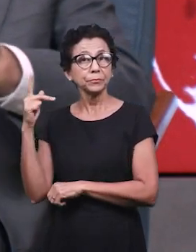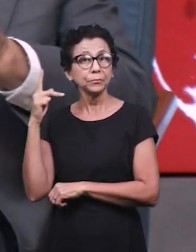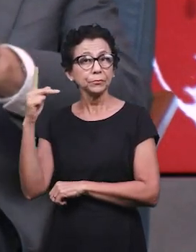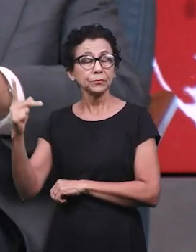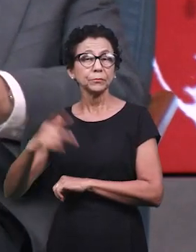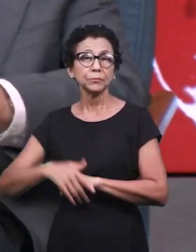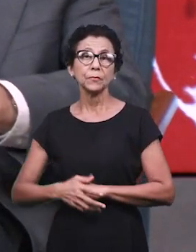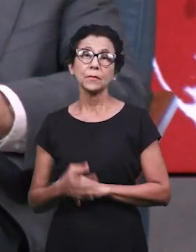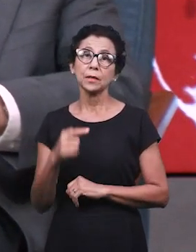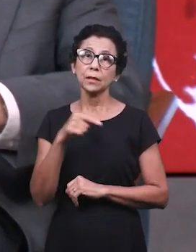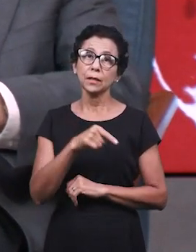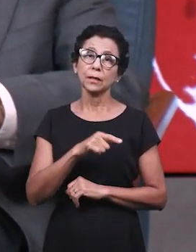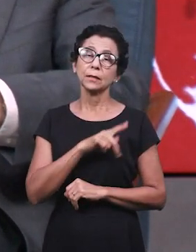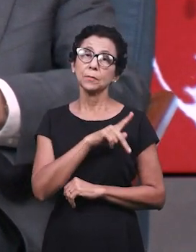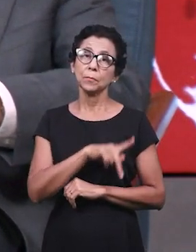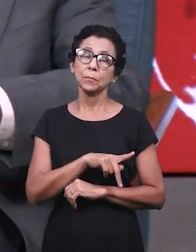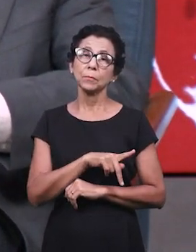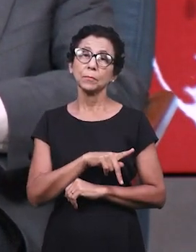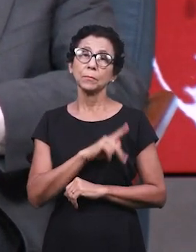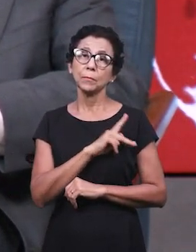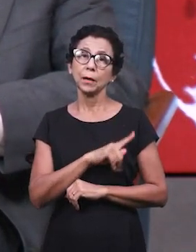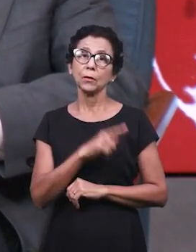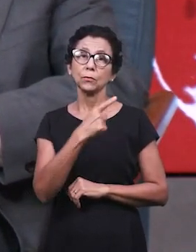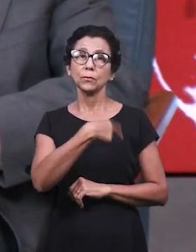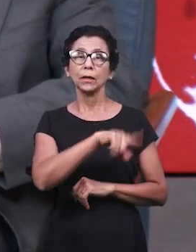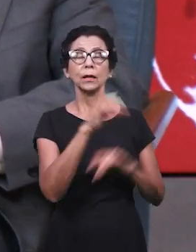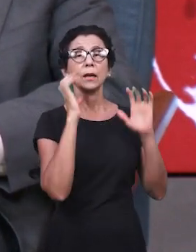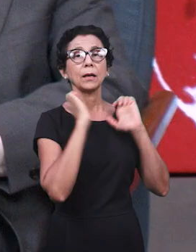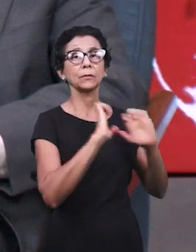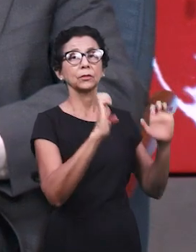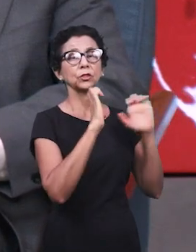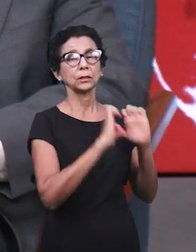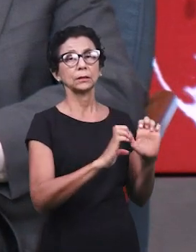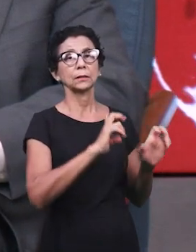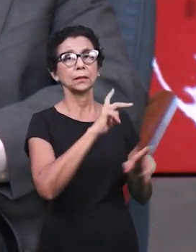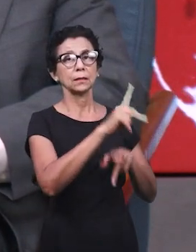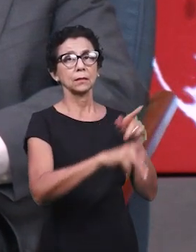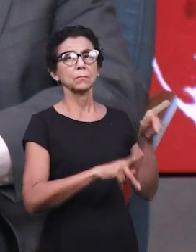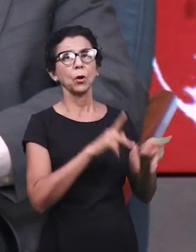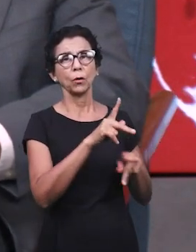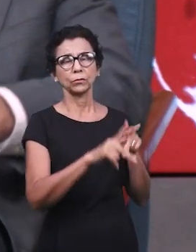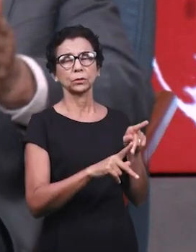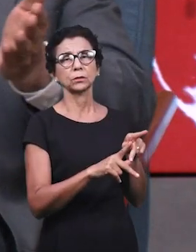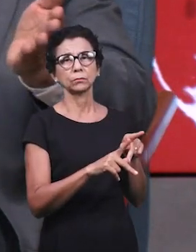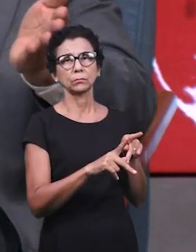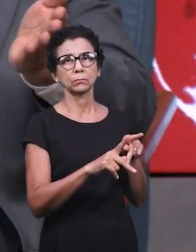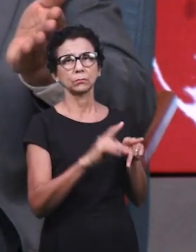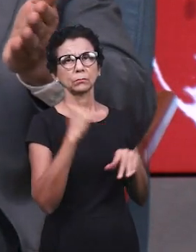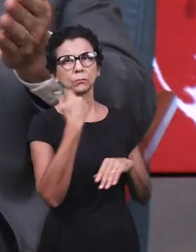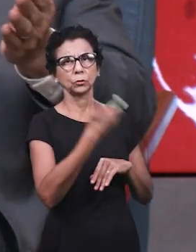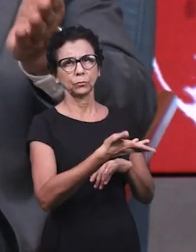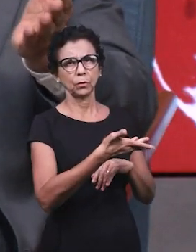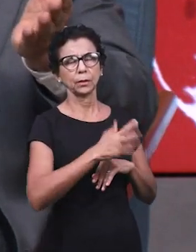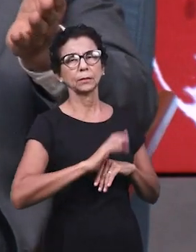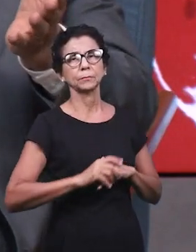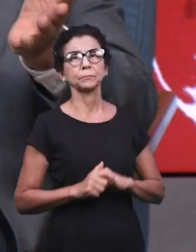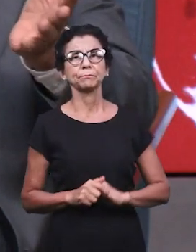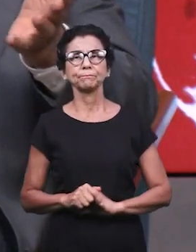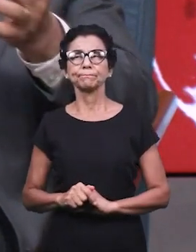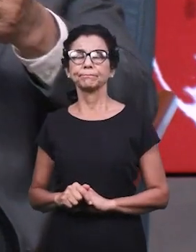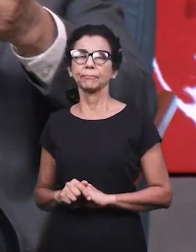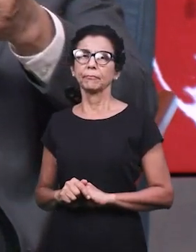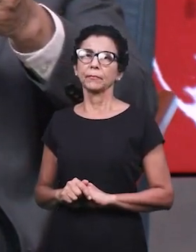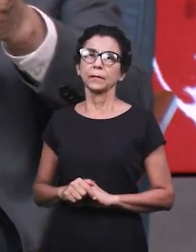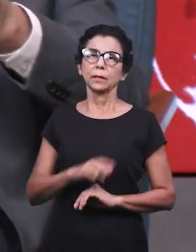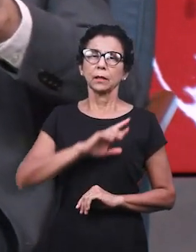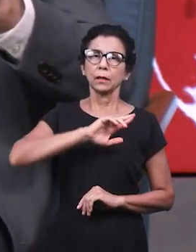é importante nós observarmos aí, como se fosse na prática? Há certas coisas que não estão